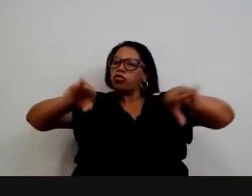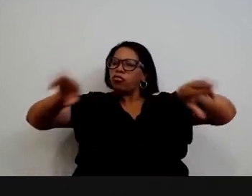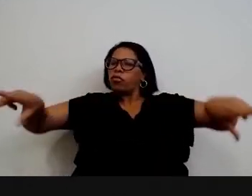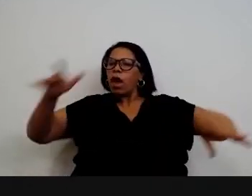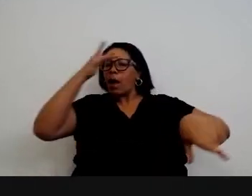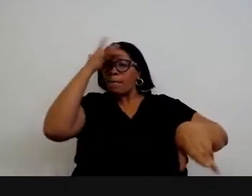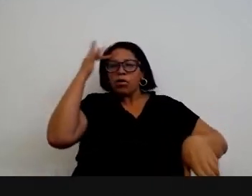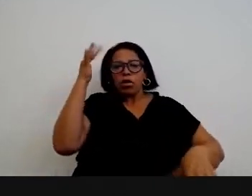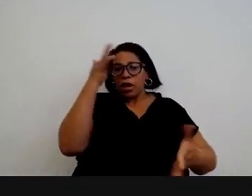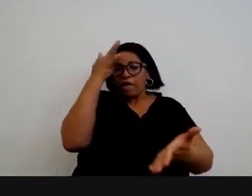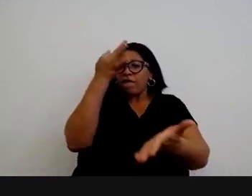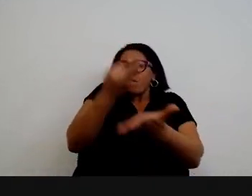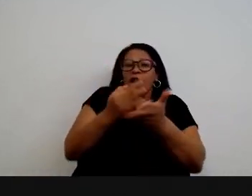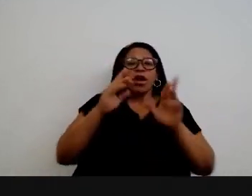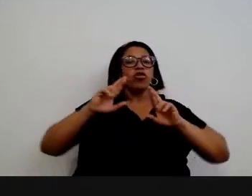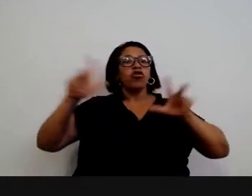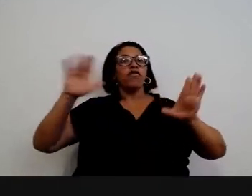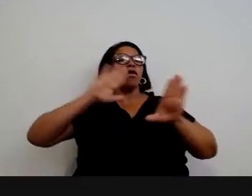têm outras fés.